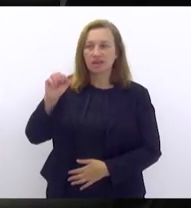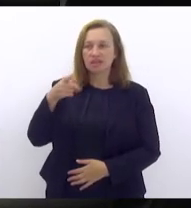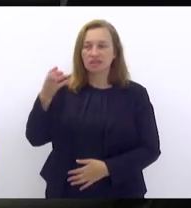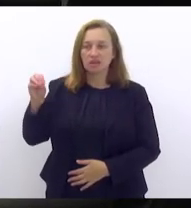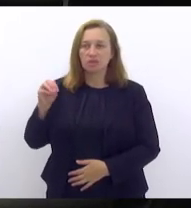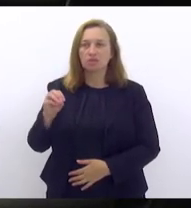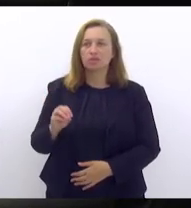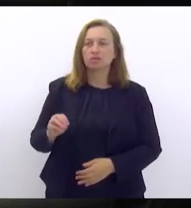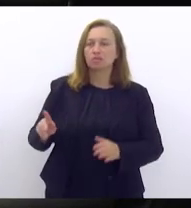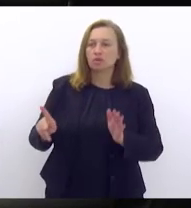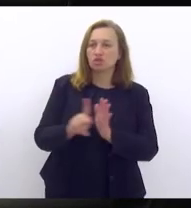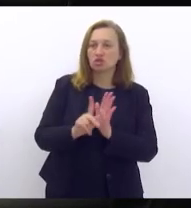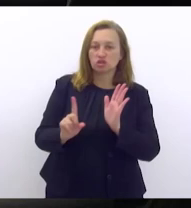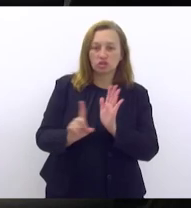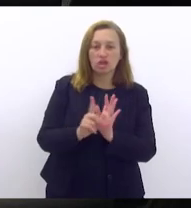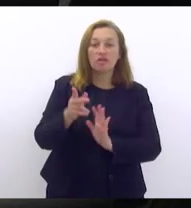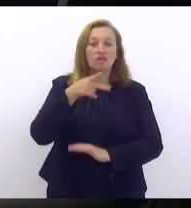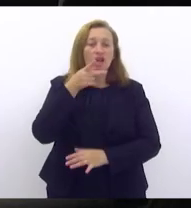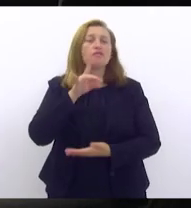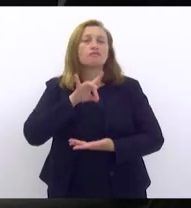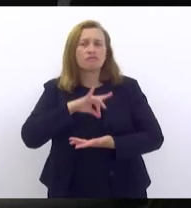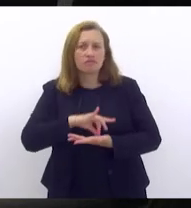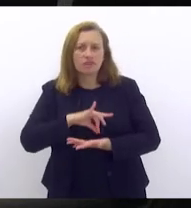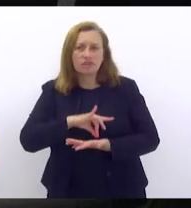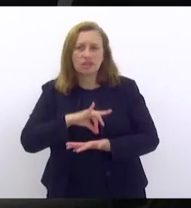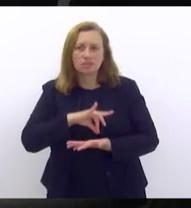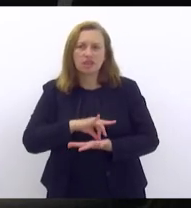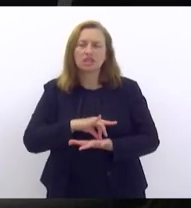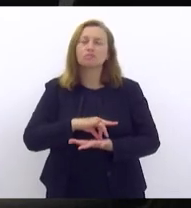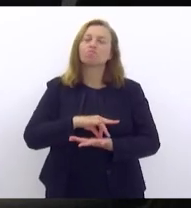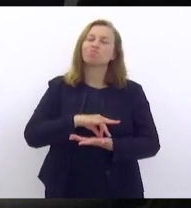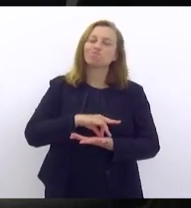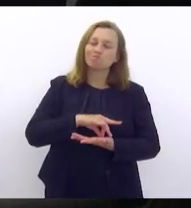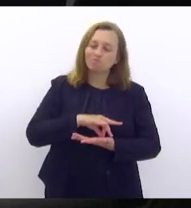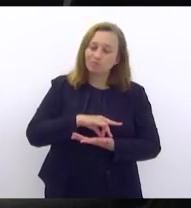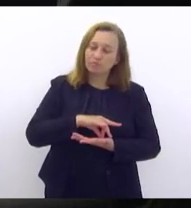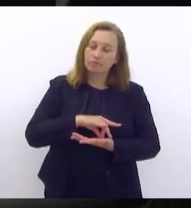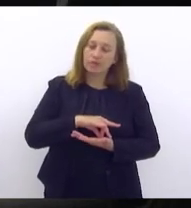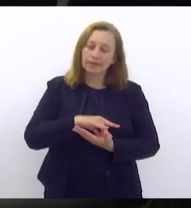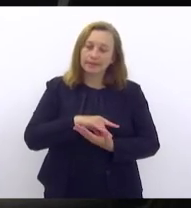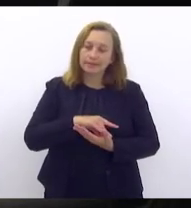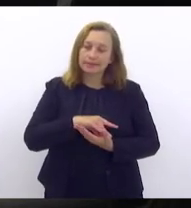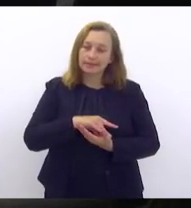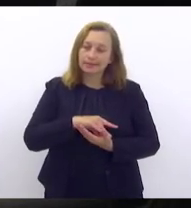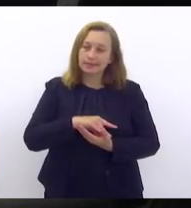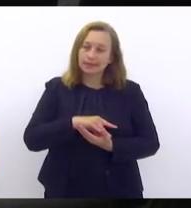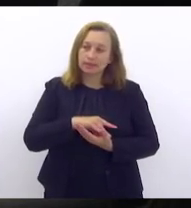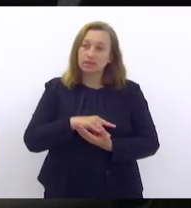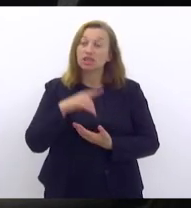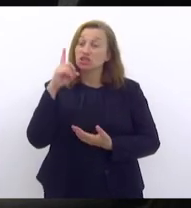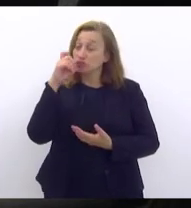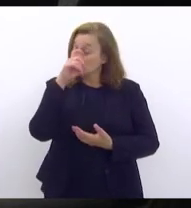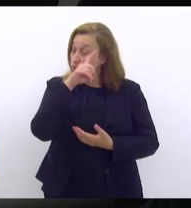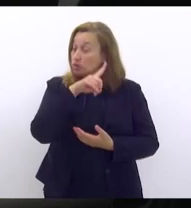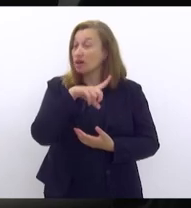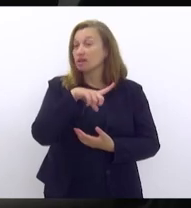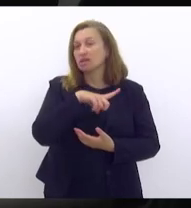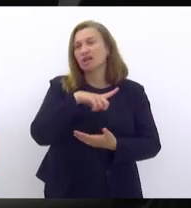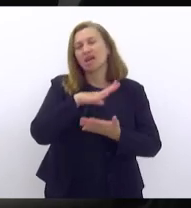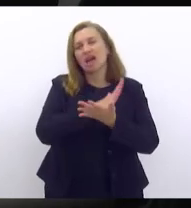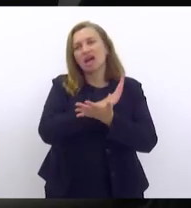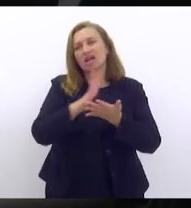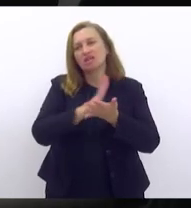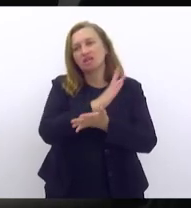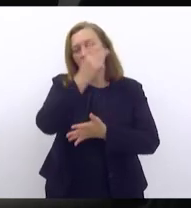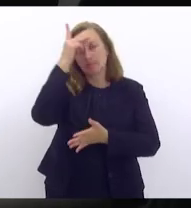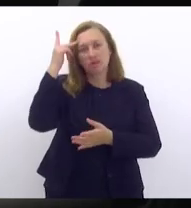projeto de lei, dizer que realmente é uma questão que cria muito transtorno, que muitas vezes as pessoas mudam